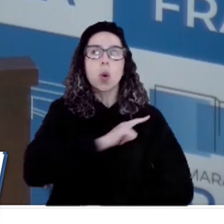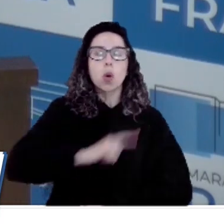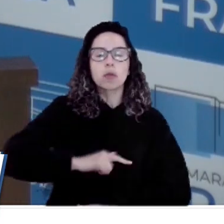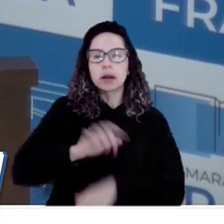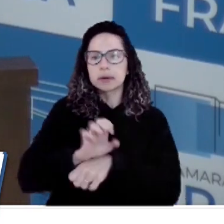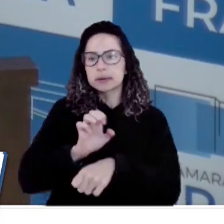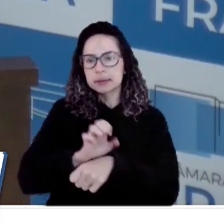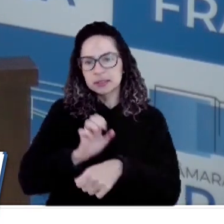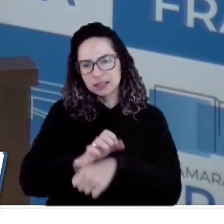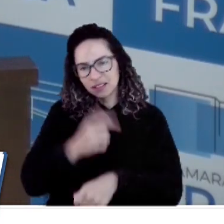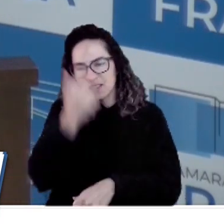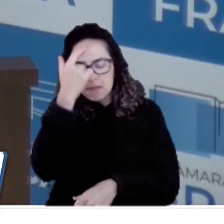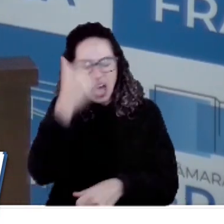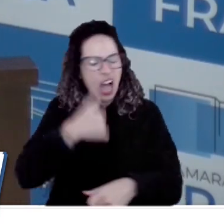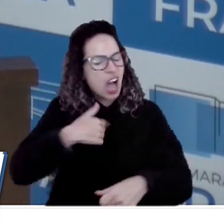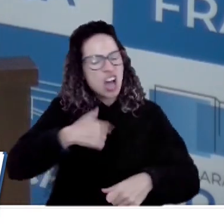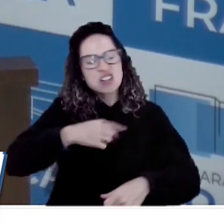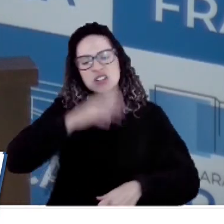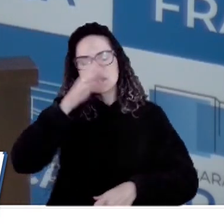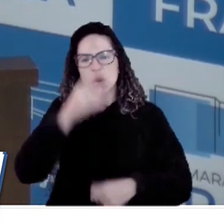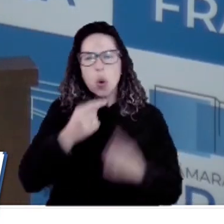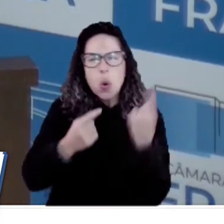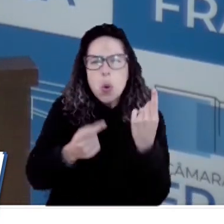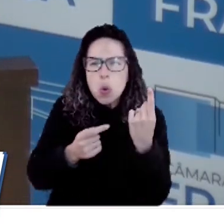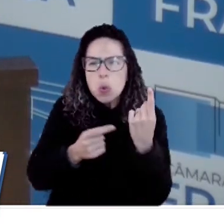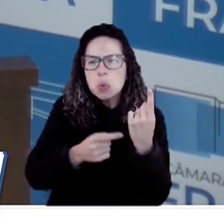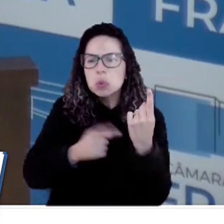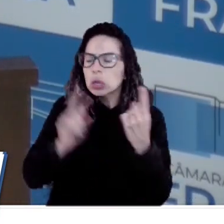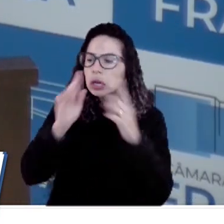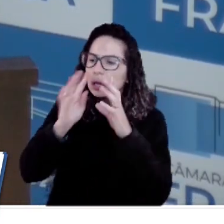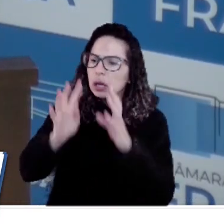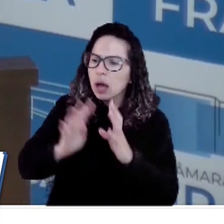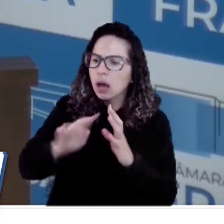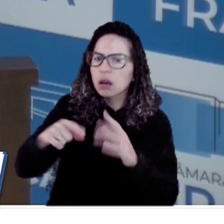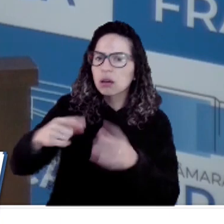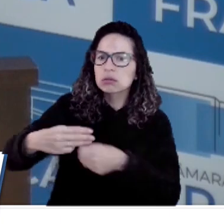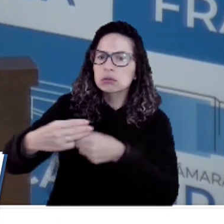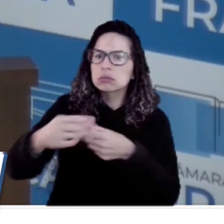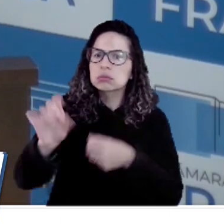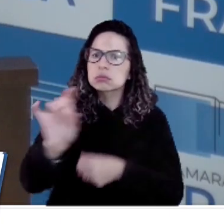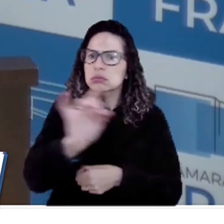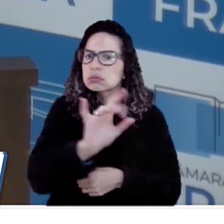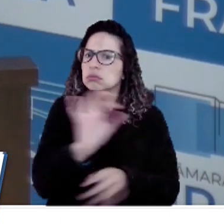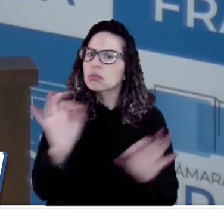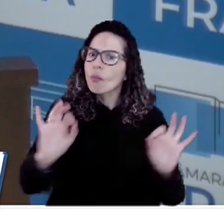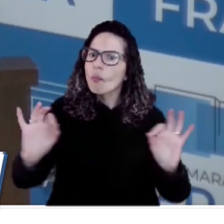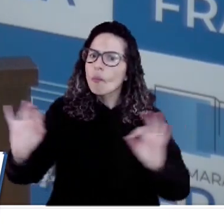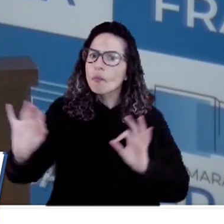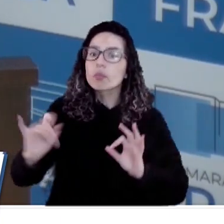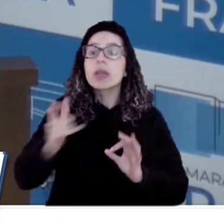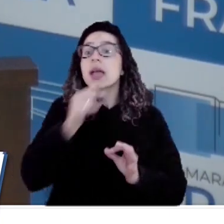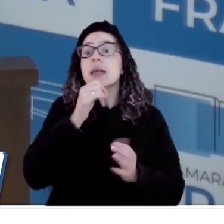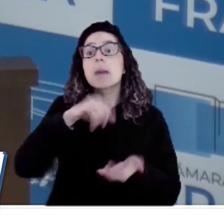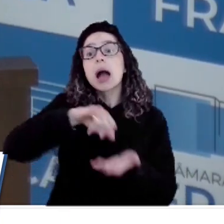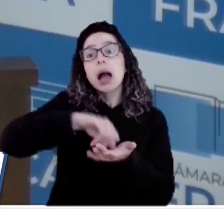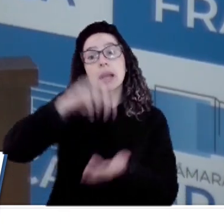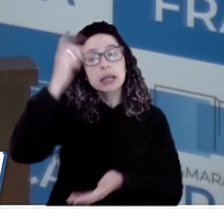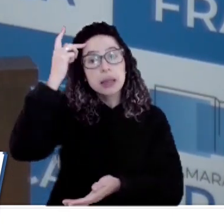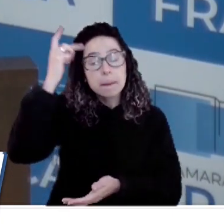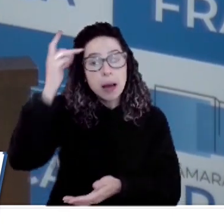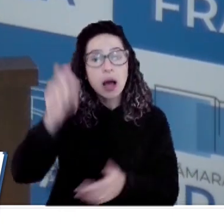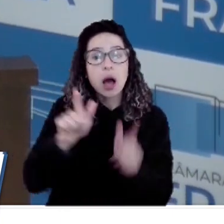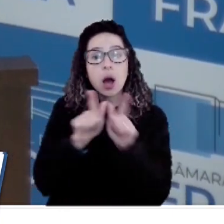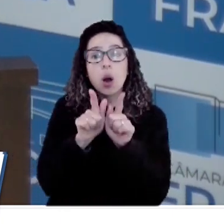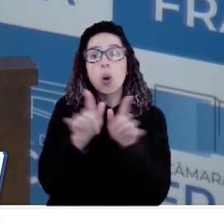posição unilateral e não ouvir o município. Vários municípios, como a capital de São Paulo, Guarulhos, grandes